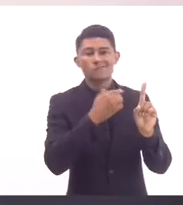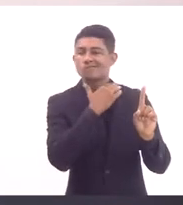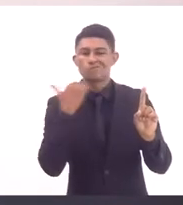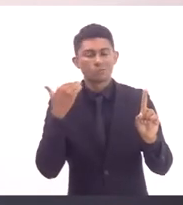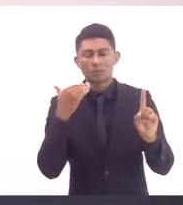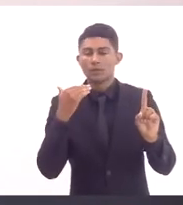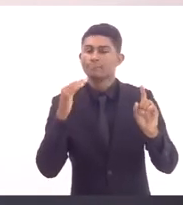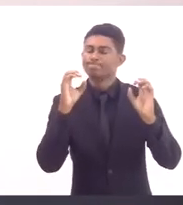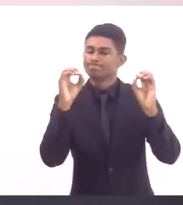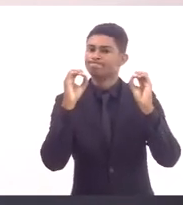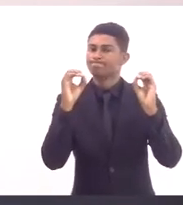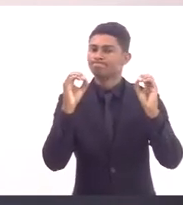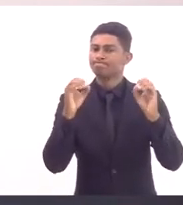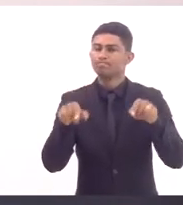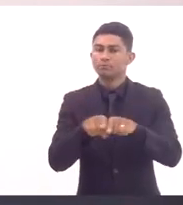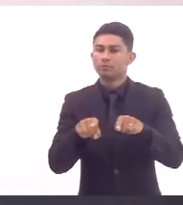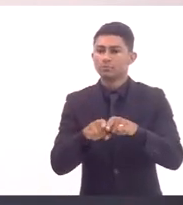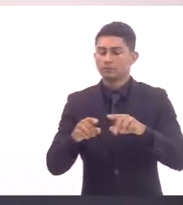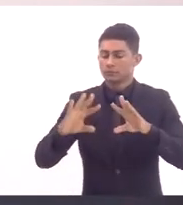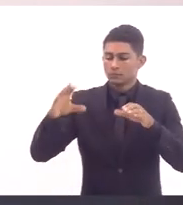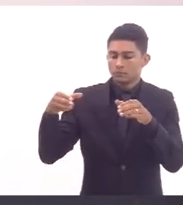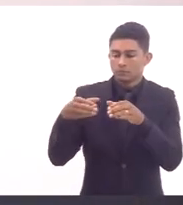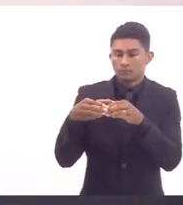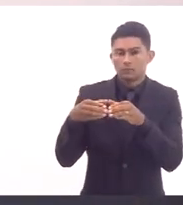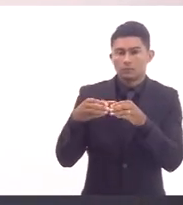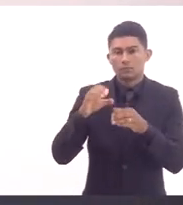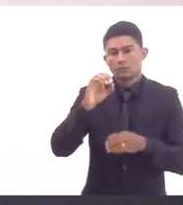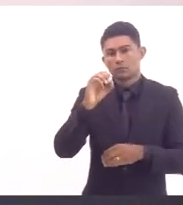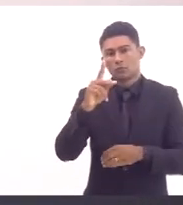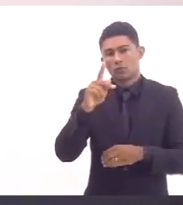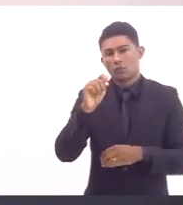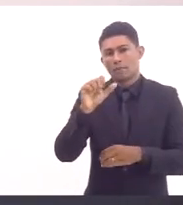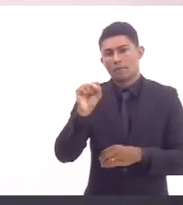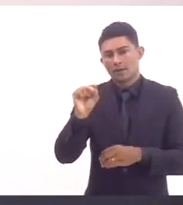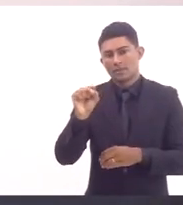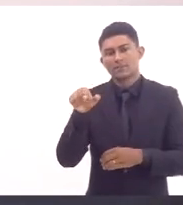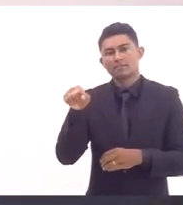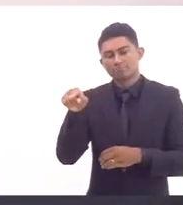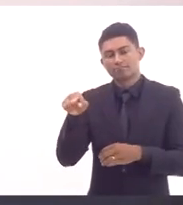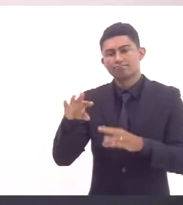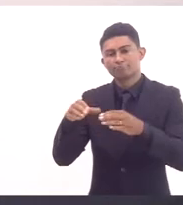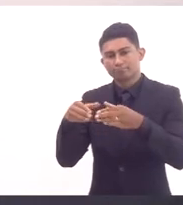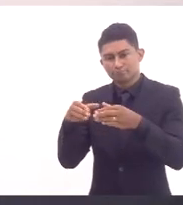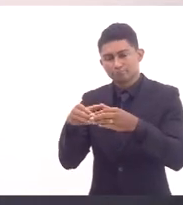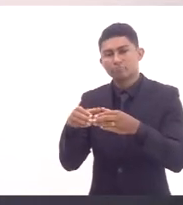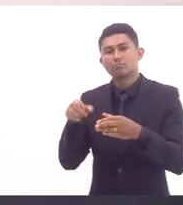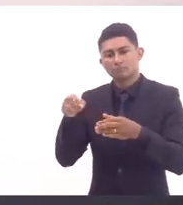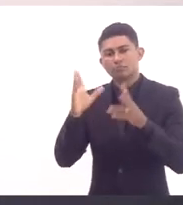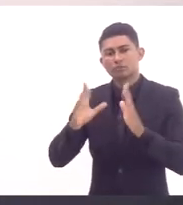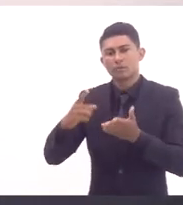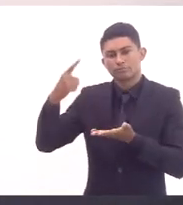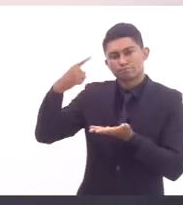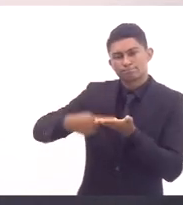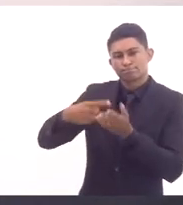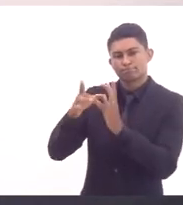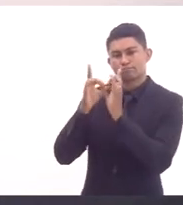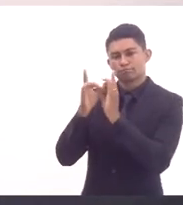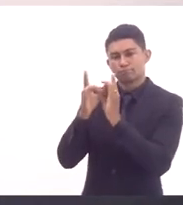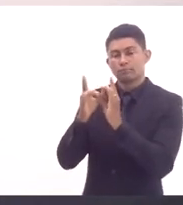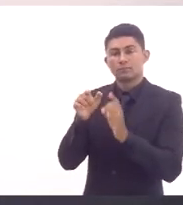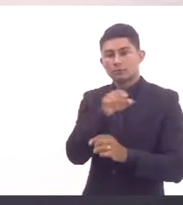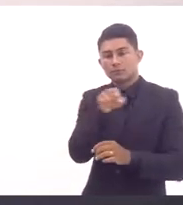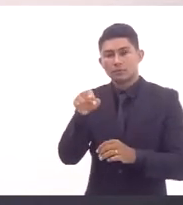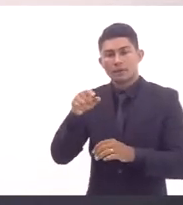a parceria com a opas organização pan-americana de saúde Organização Mundial de saúde no qual já fizemos de capacitações aos